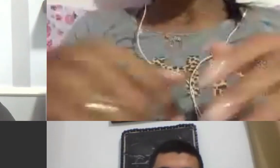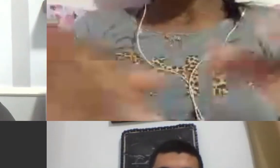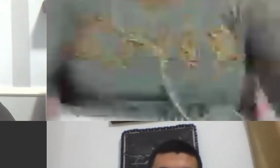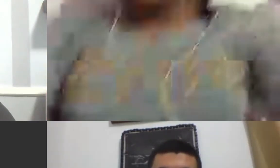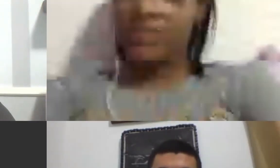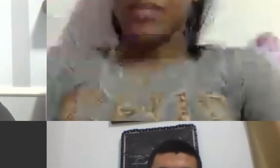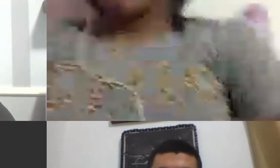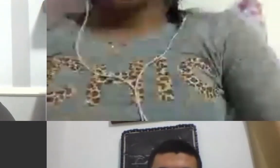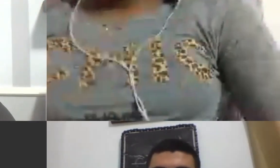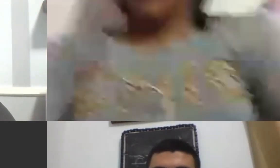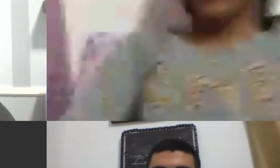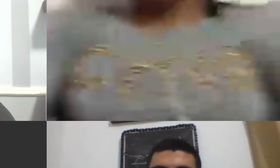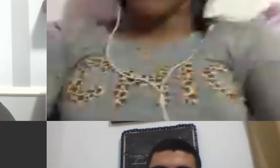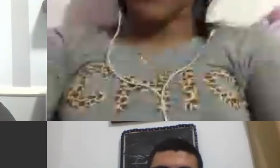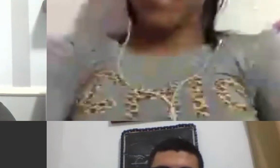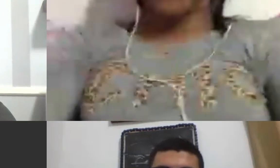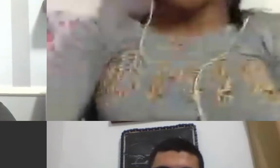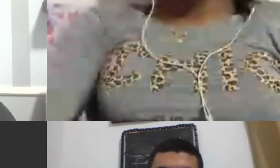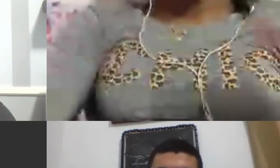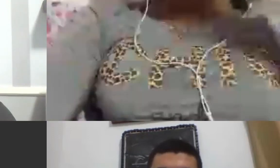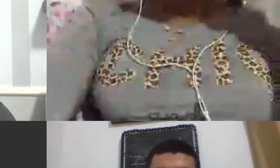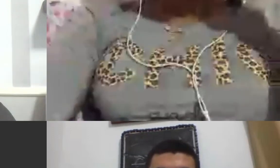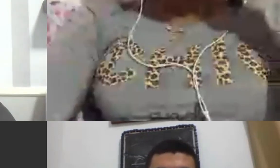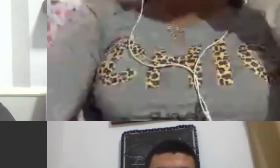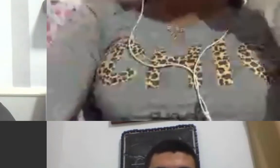Então, tá jóia. Então, vamos continuar.